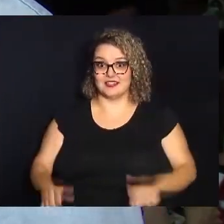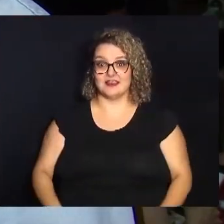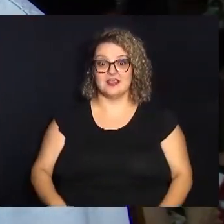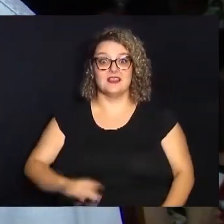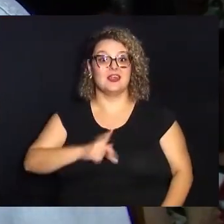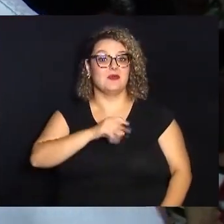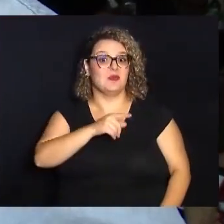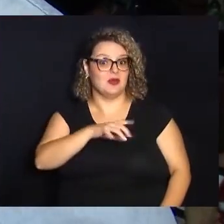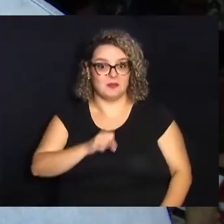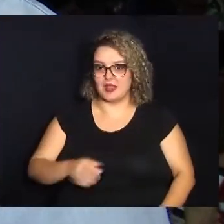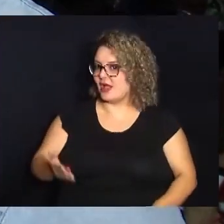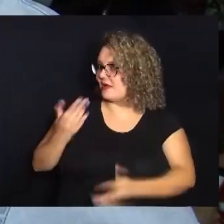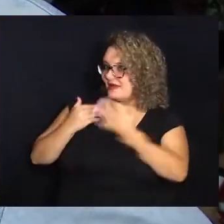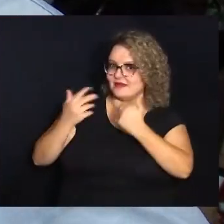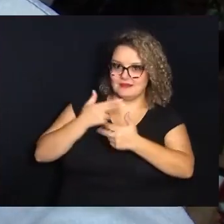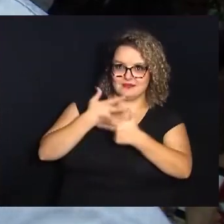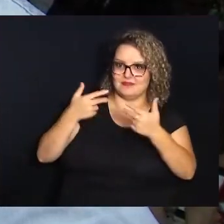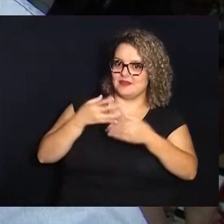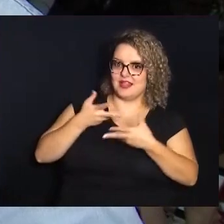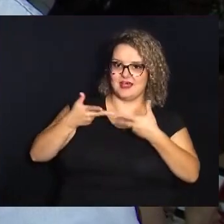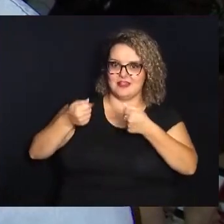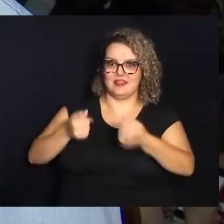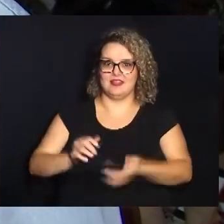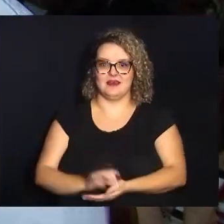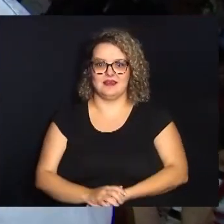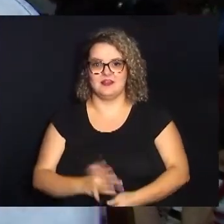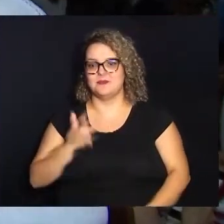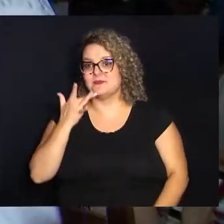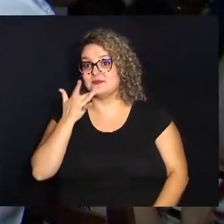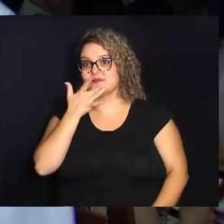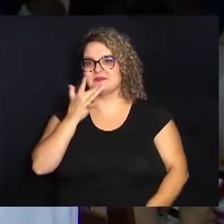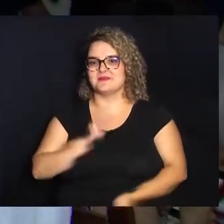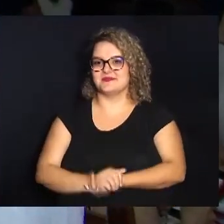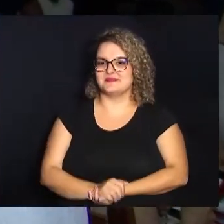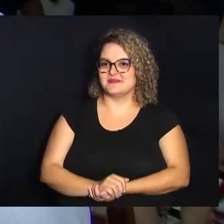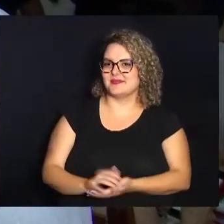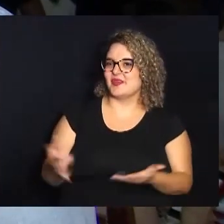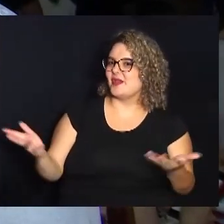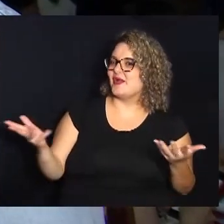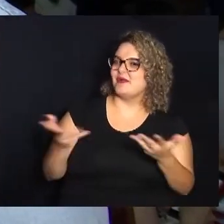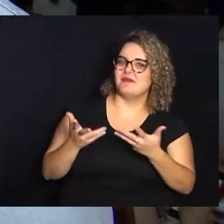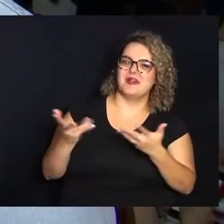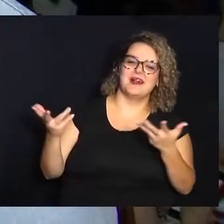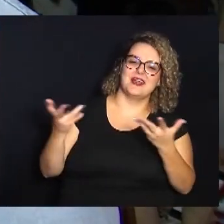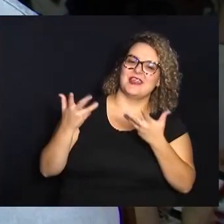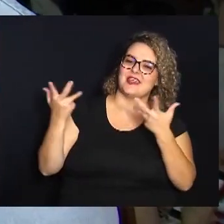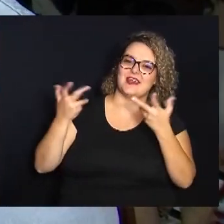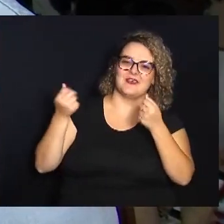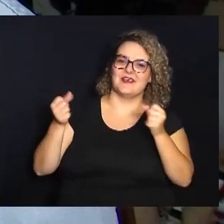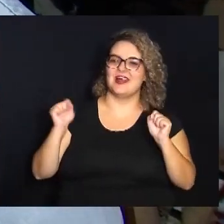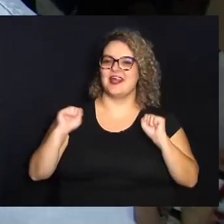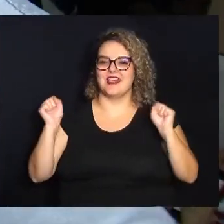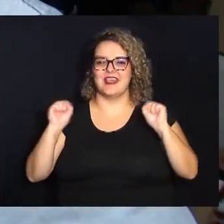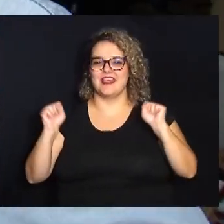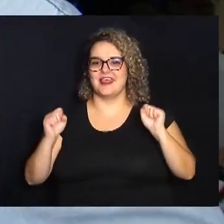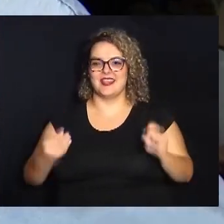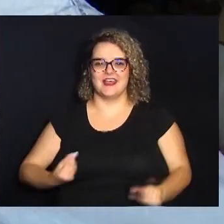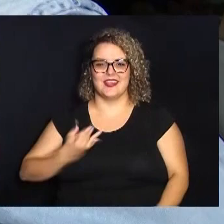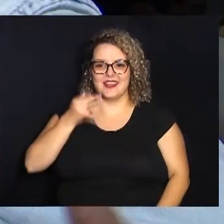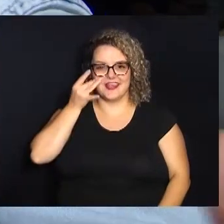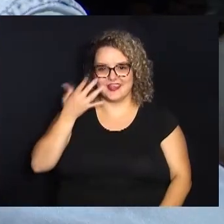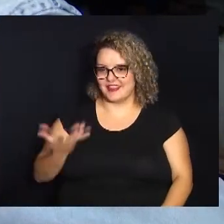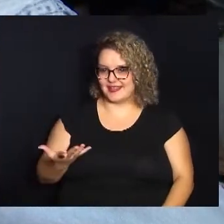de Treviso, da Itália, sempre gostei muito. E moro na frente da Casa Itália. Aí, quando tem aqui para mim,